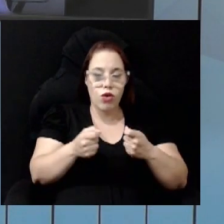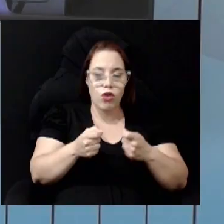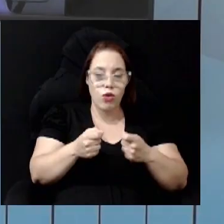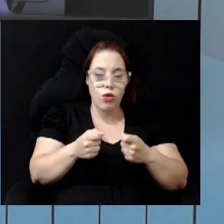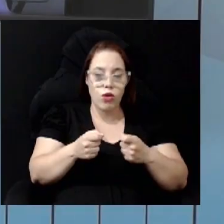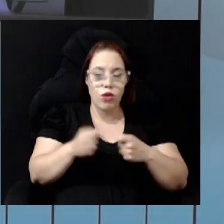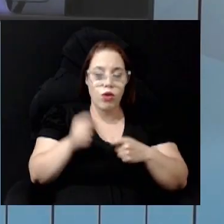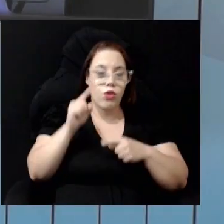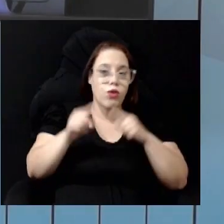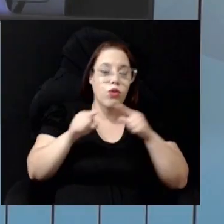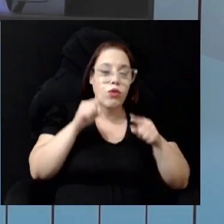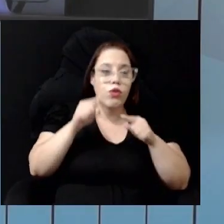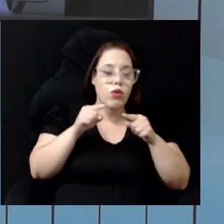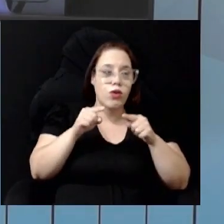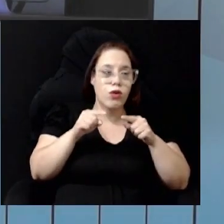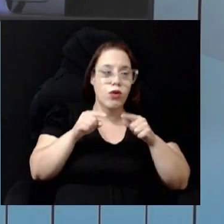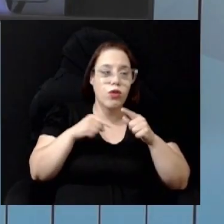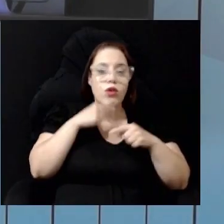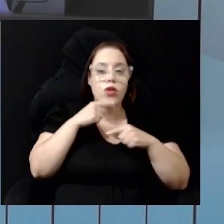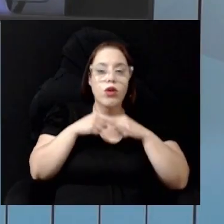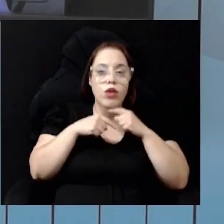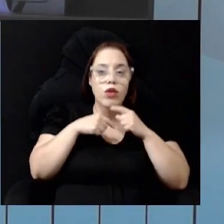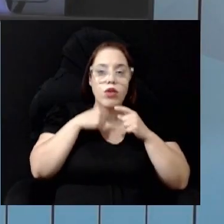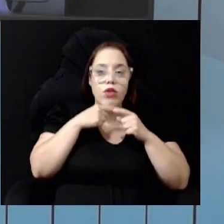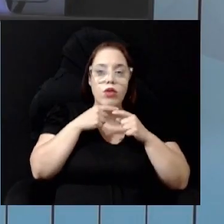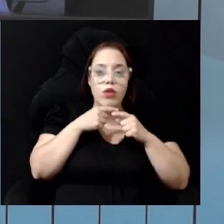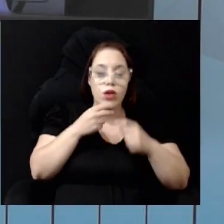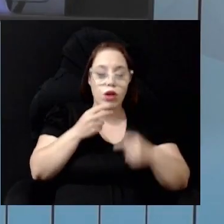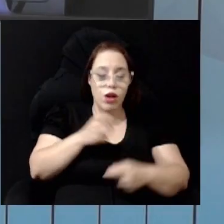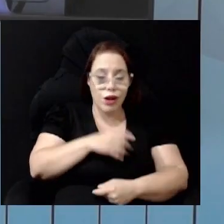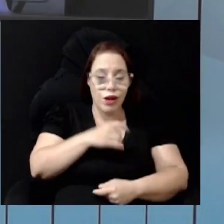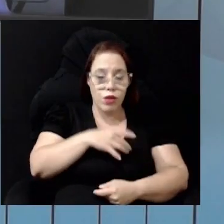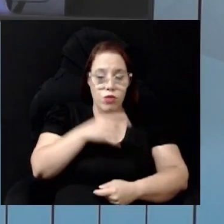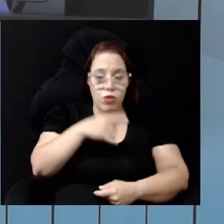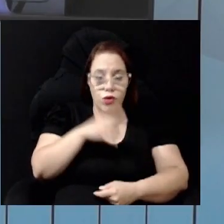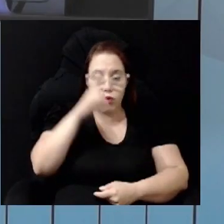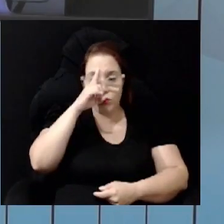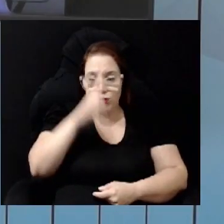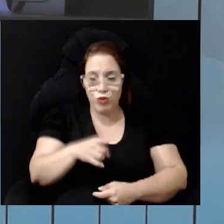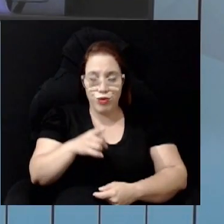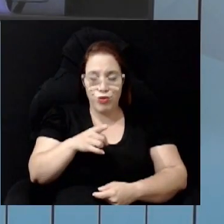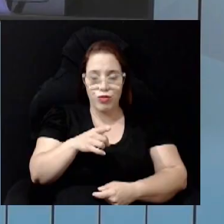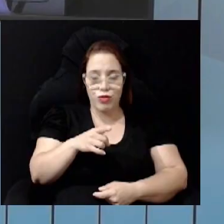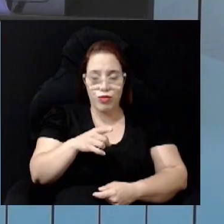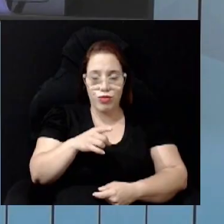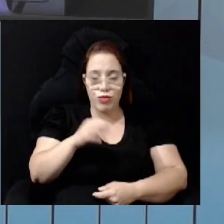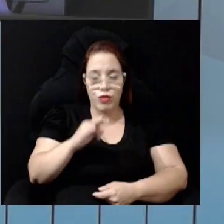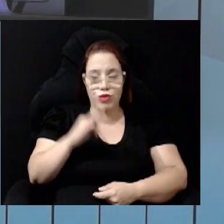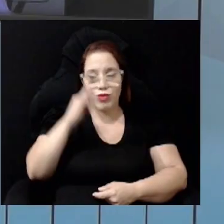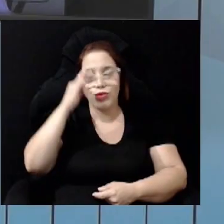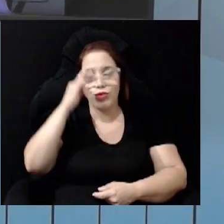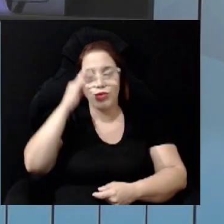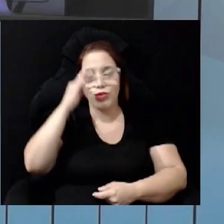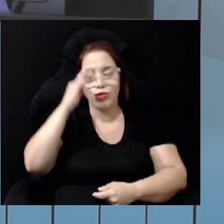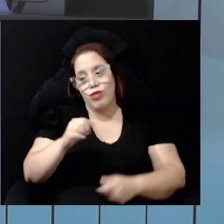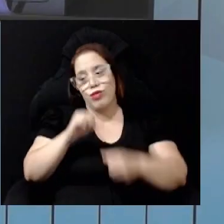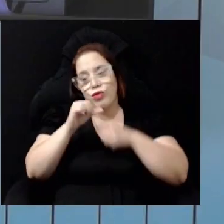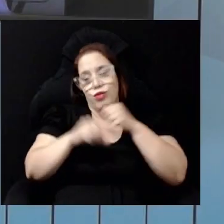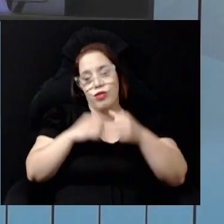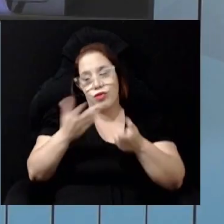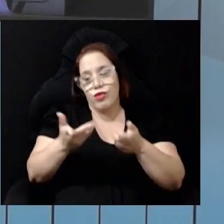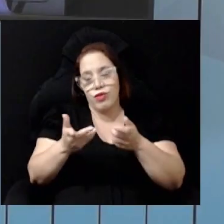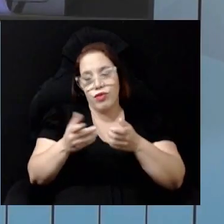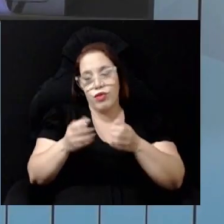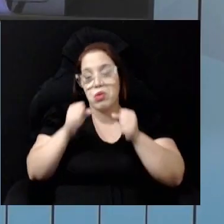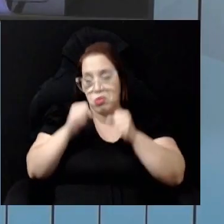isso, acho que muita gente tem essa dúvida, né, esse medo de que o diagnóstico mais para frente se modifique.